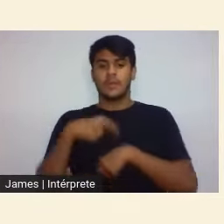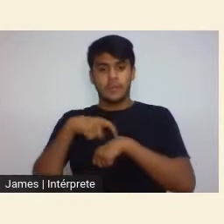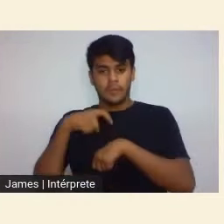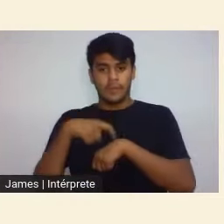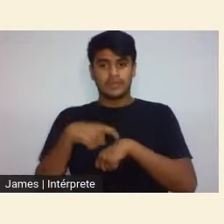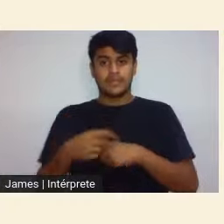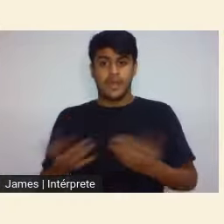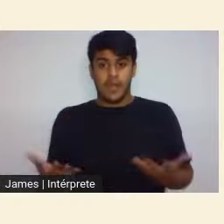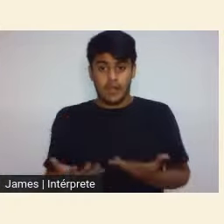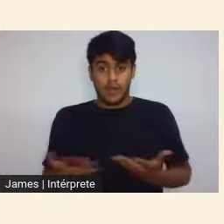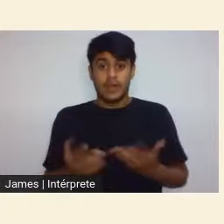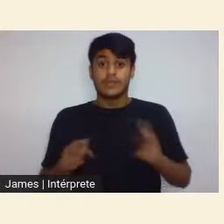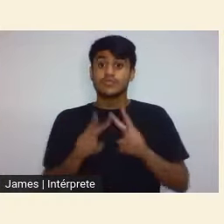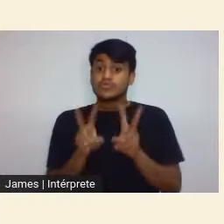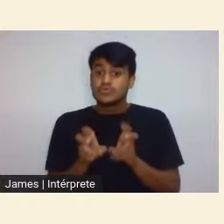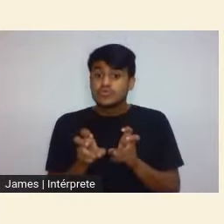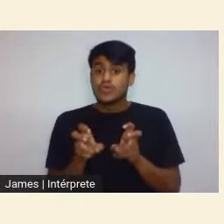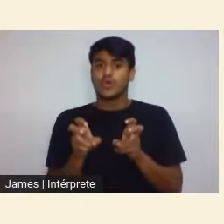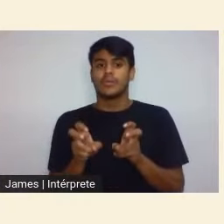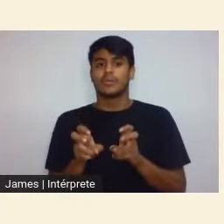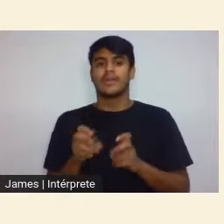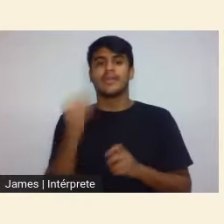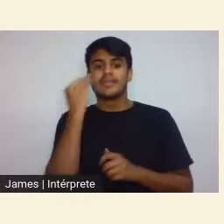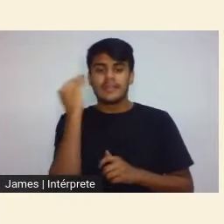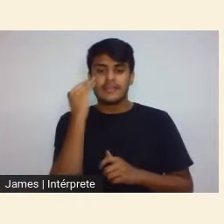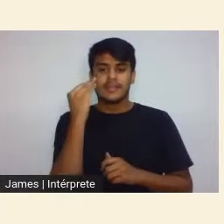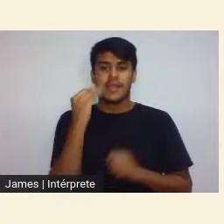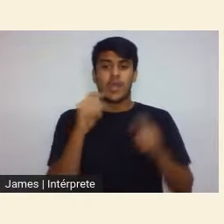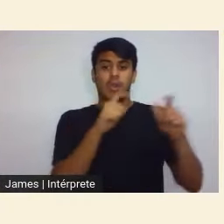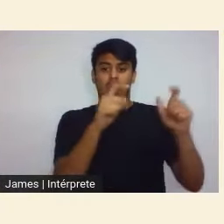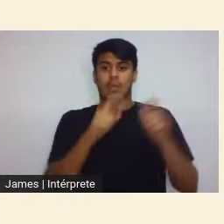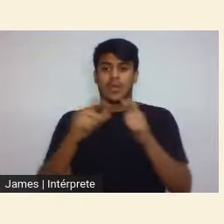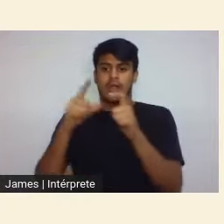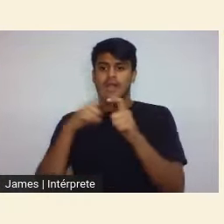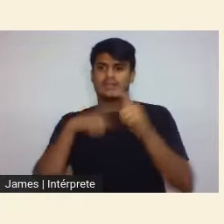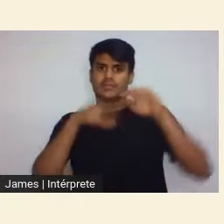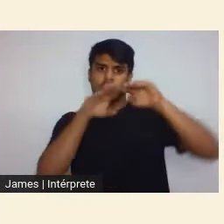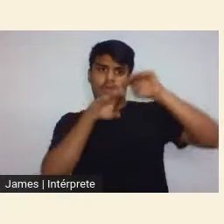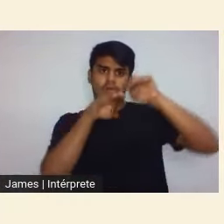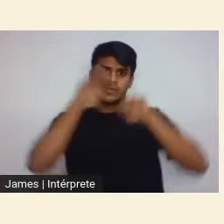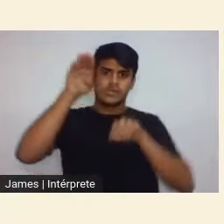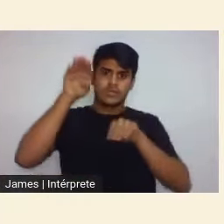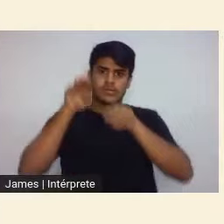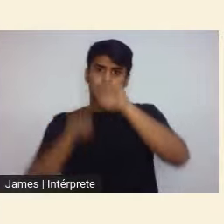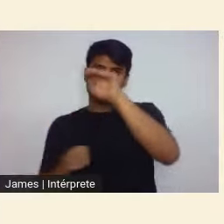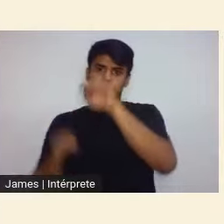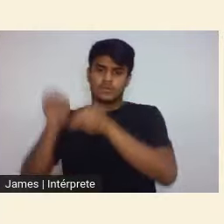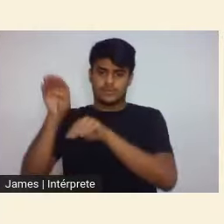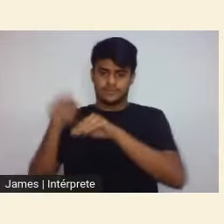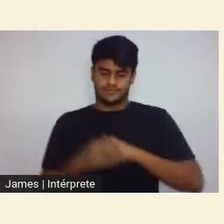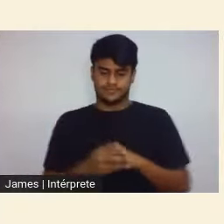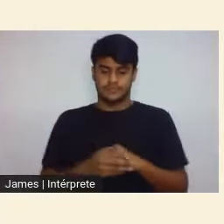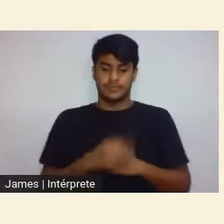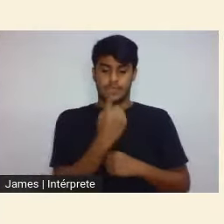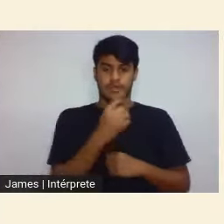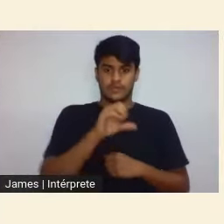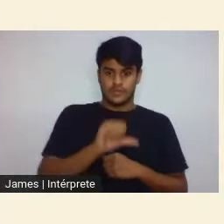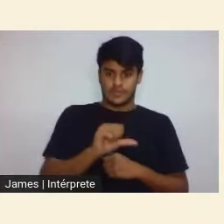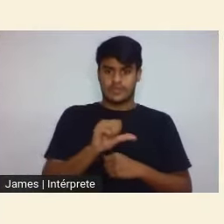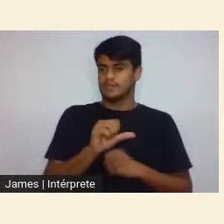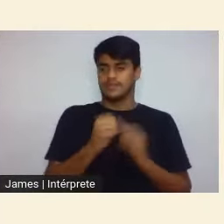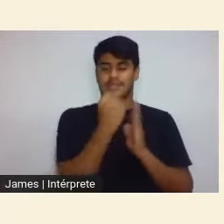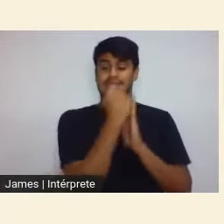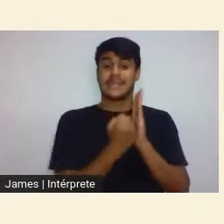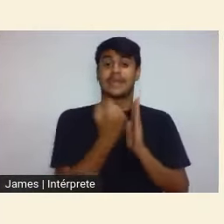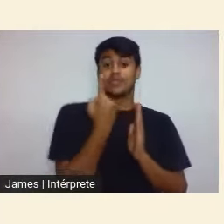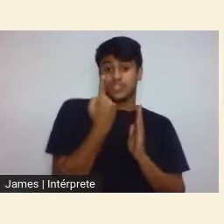que a questão das assimetrias regionais. Desde os fins do século XIX, especialmente a partir